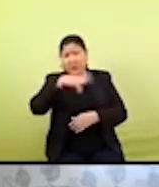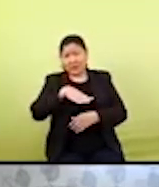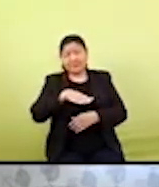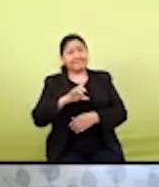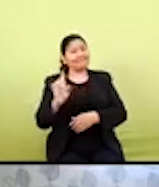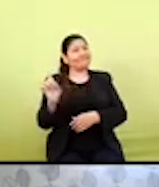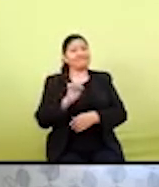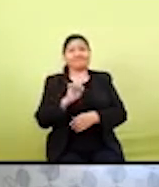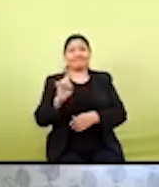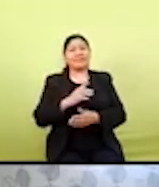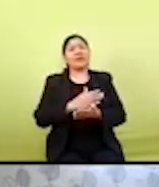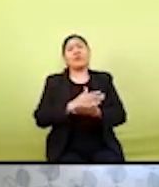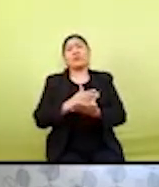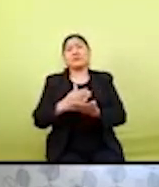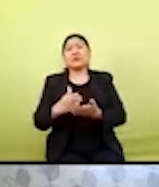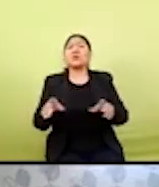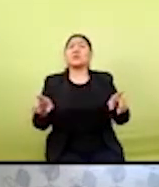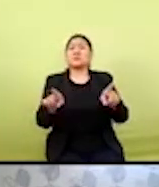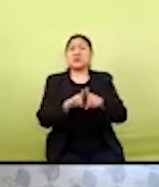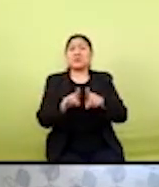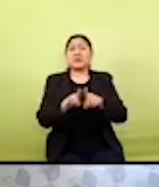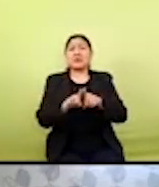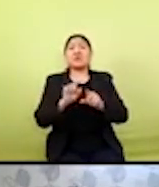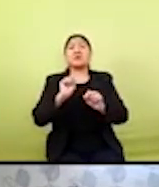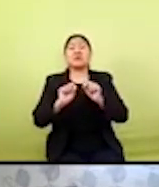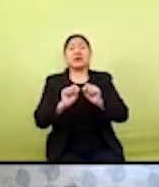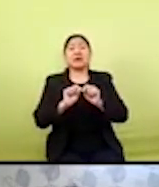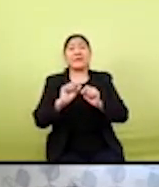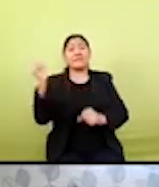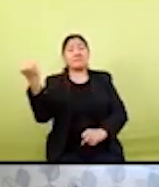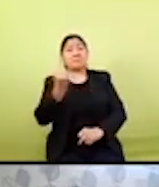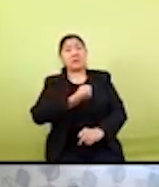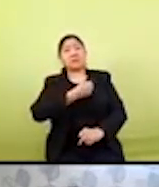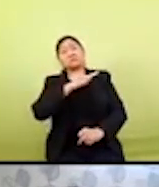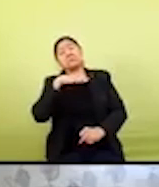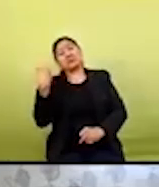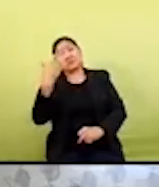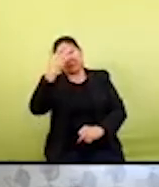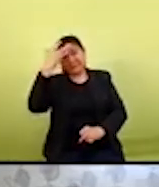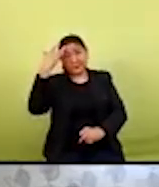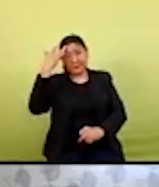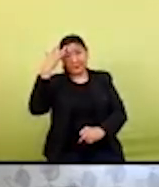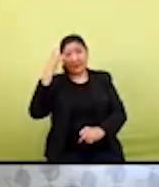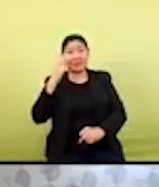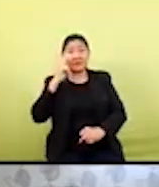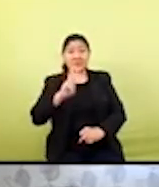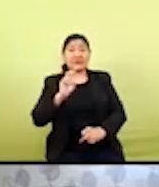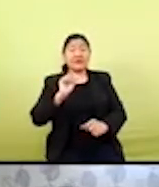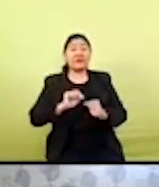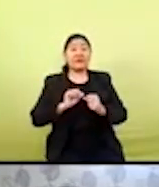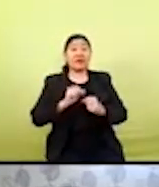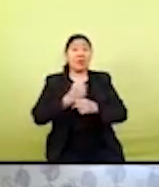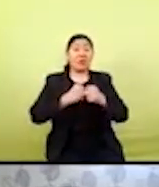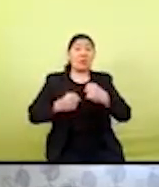um aumento do índice de feminicídio. Em Campo Grande, o ano passado inteiro, nós tivemos 5 casos de